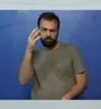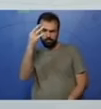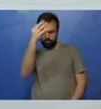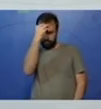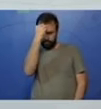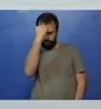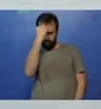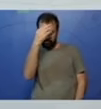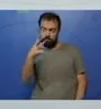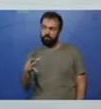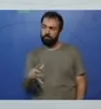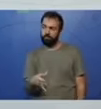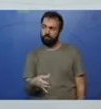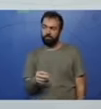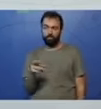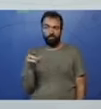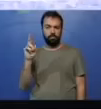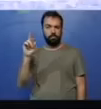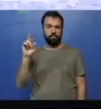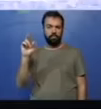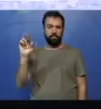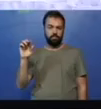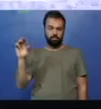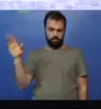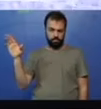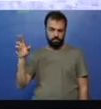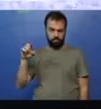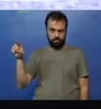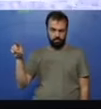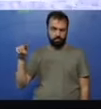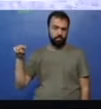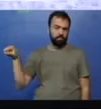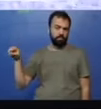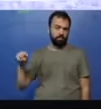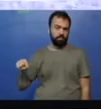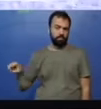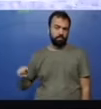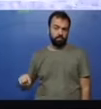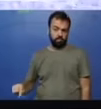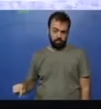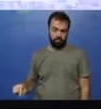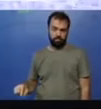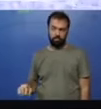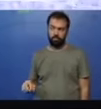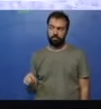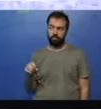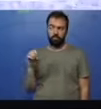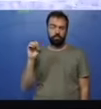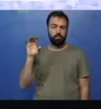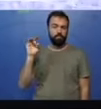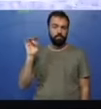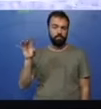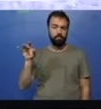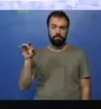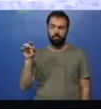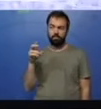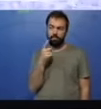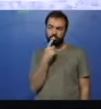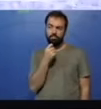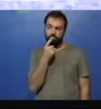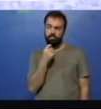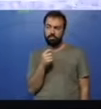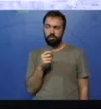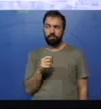memorização. Reino, filo, classe, ordem, família, gênero, espécie. Em vermelho dá a